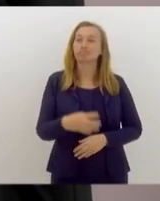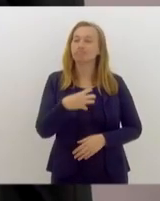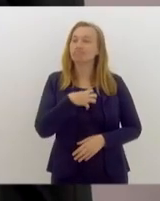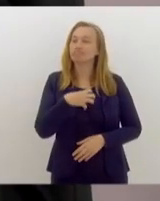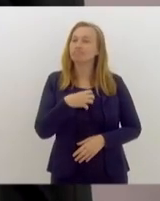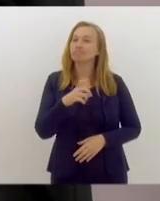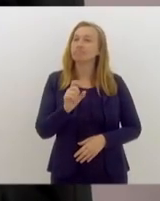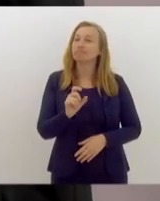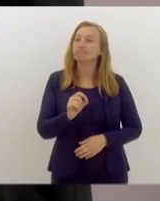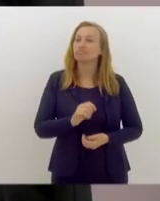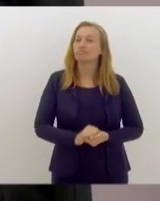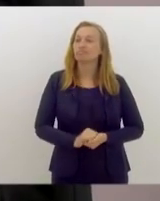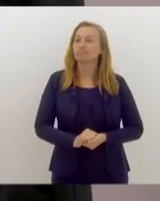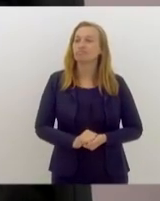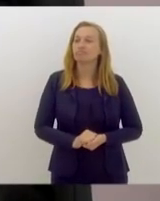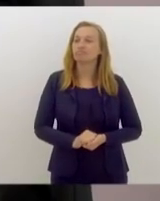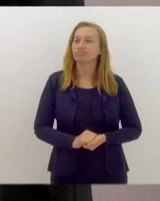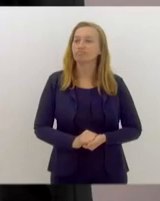de garantir,